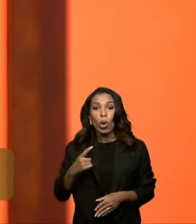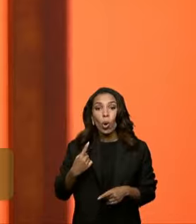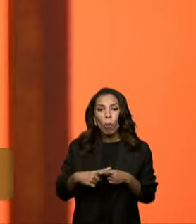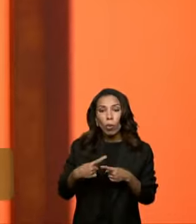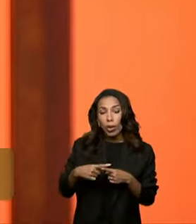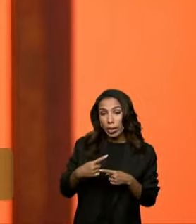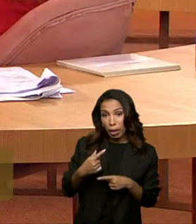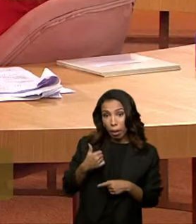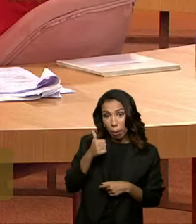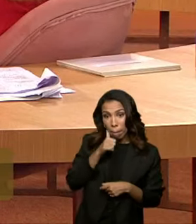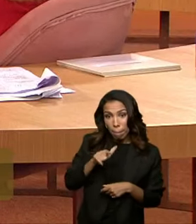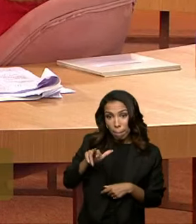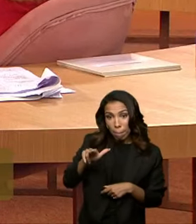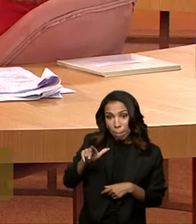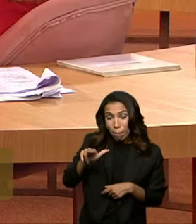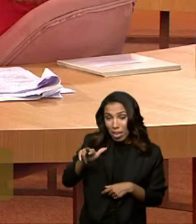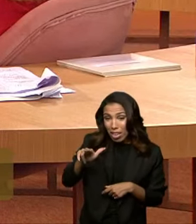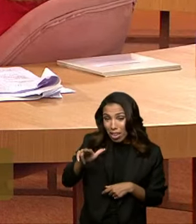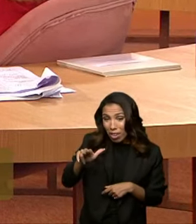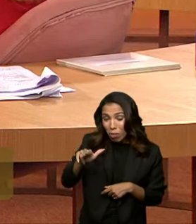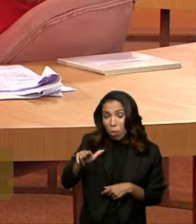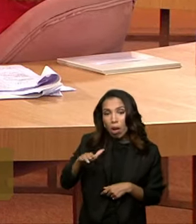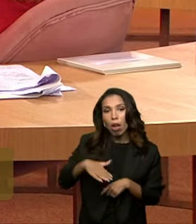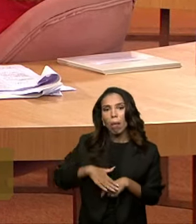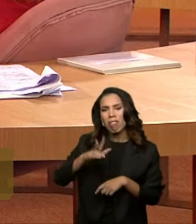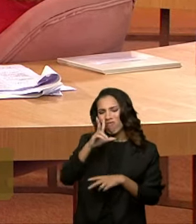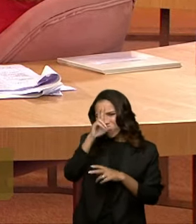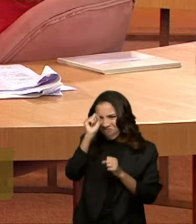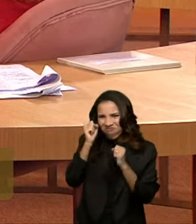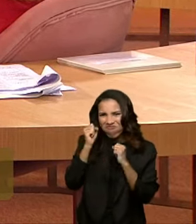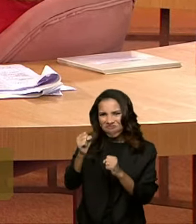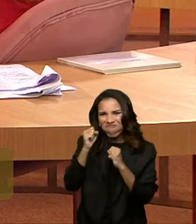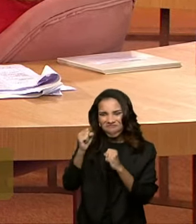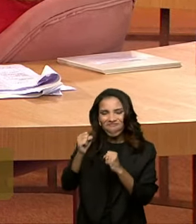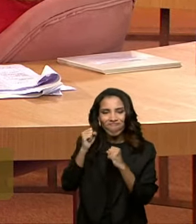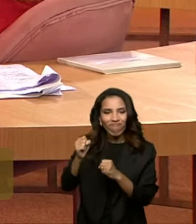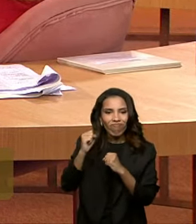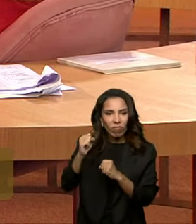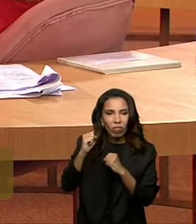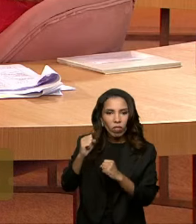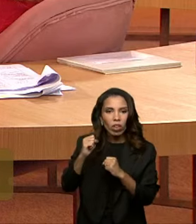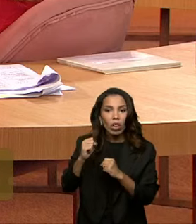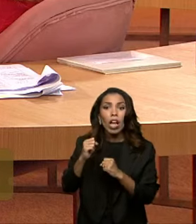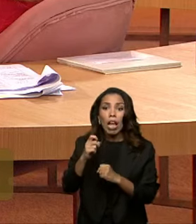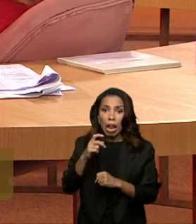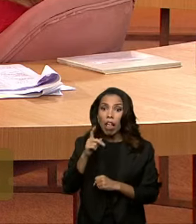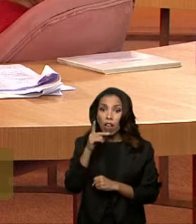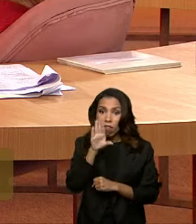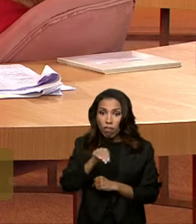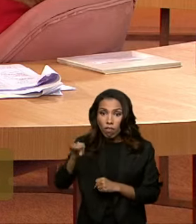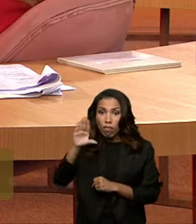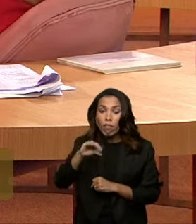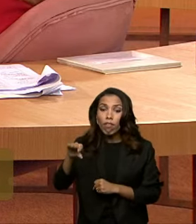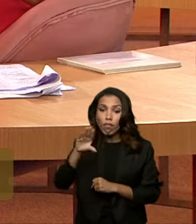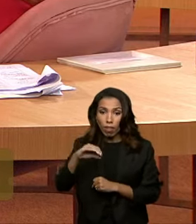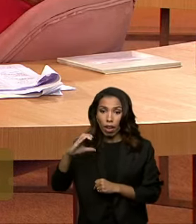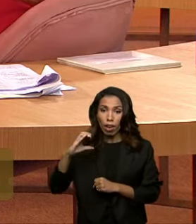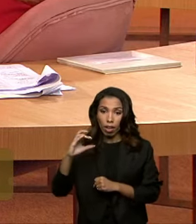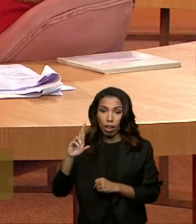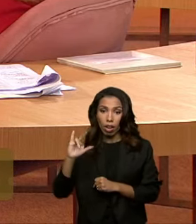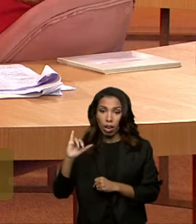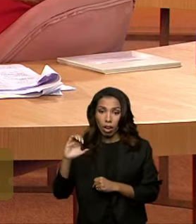vibração, sabe? Sim, o Cabo Verde, assim. É, ela é, sabe? E fala crioulo. Que